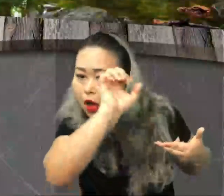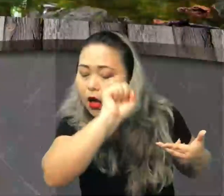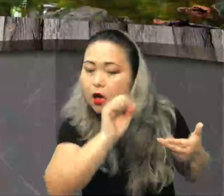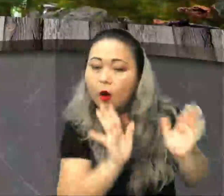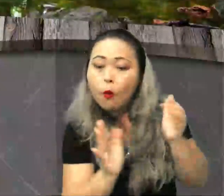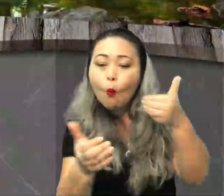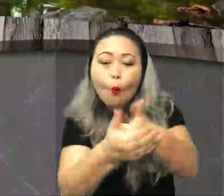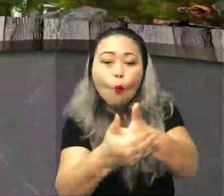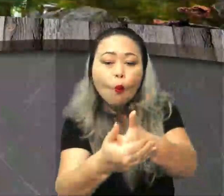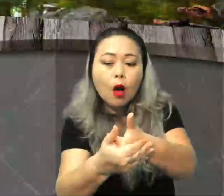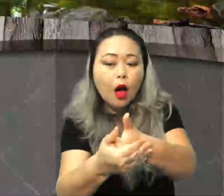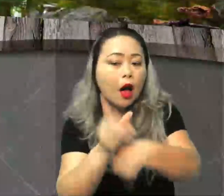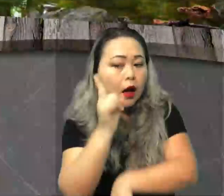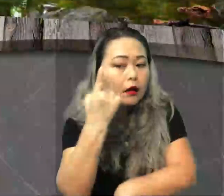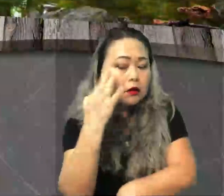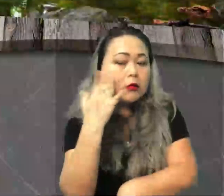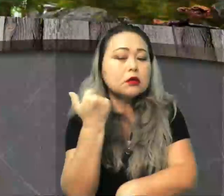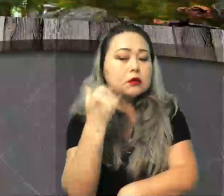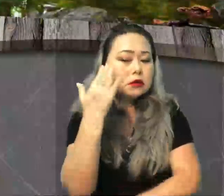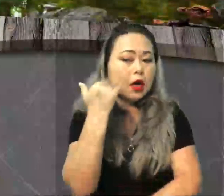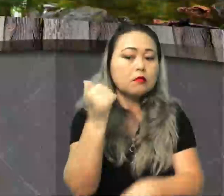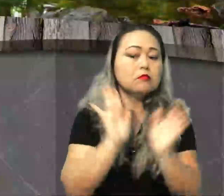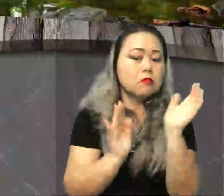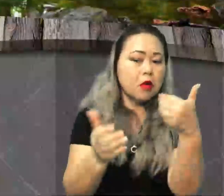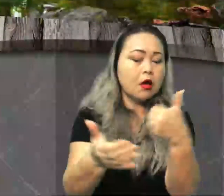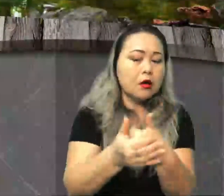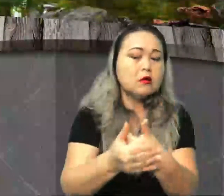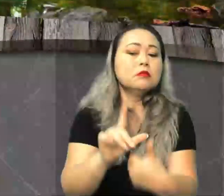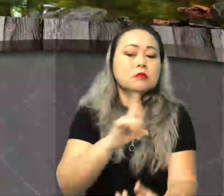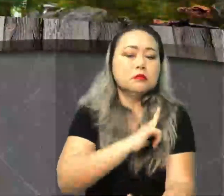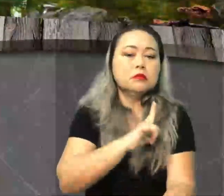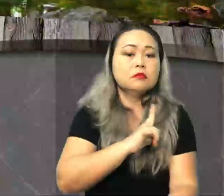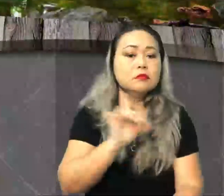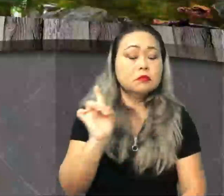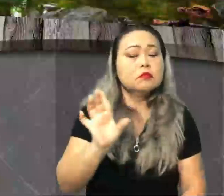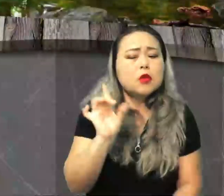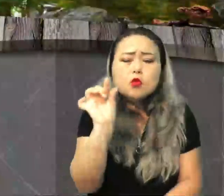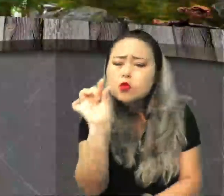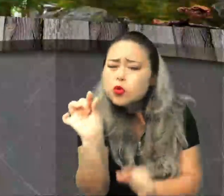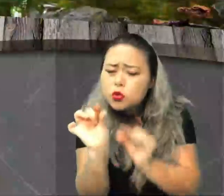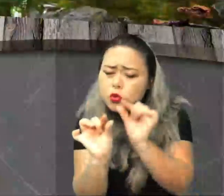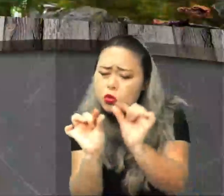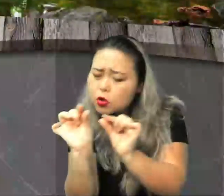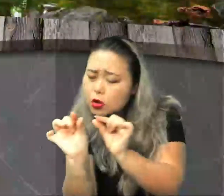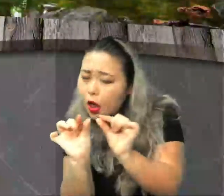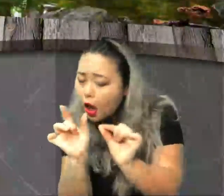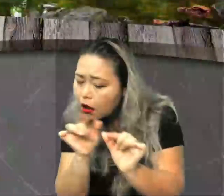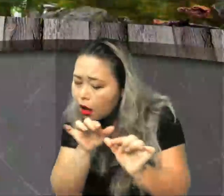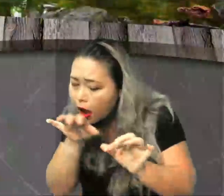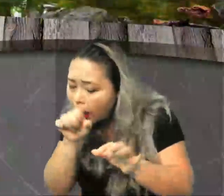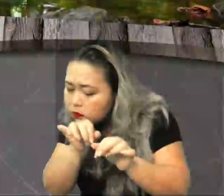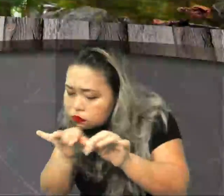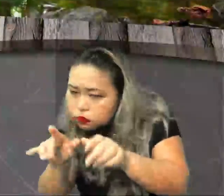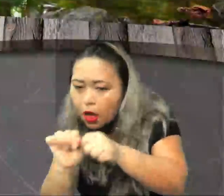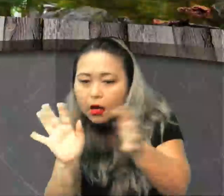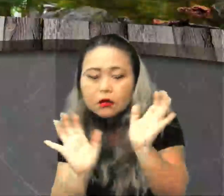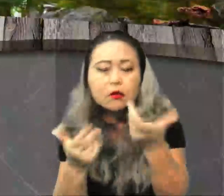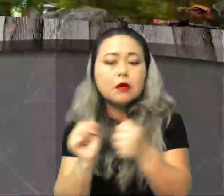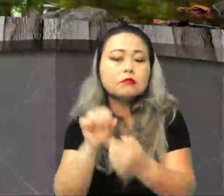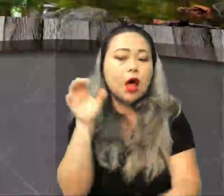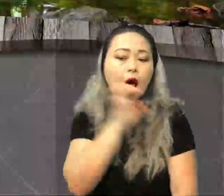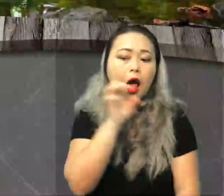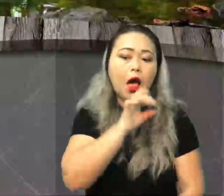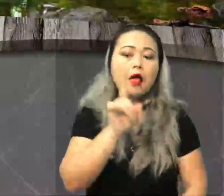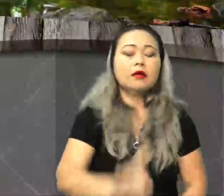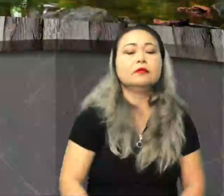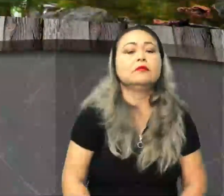se esconder, né? Uma habilidade muito grande aí devido à presença desse. Apesar de serem pequenininhos, mas eles se locomovem muito rápido,